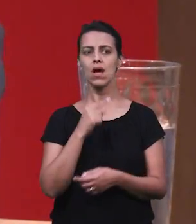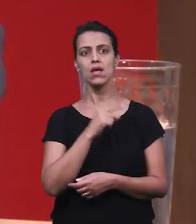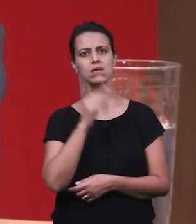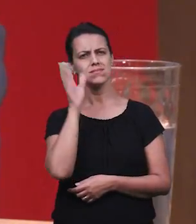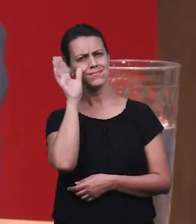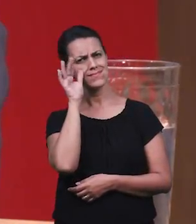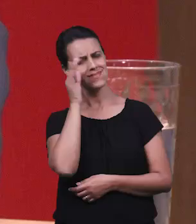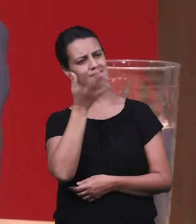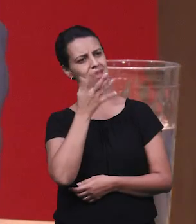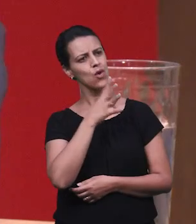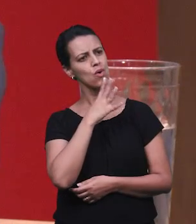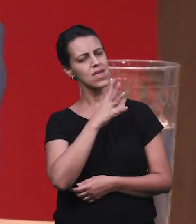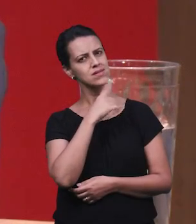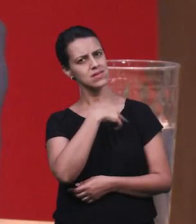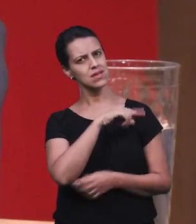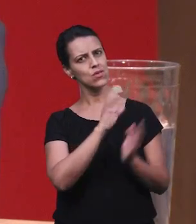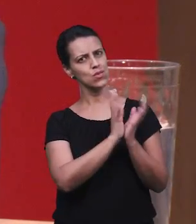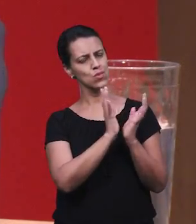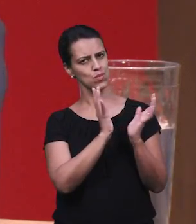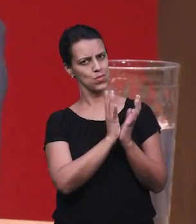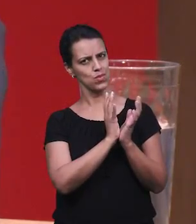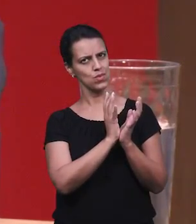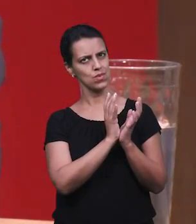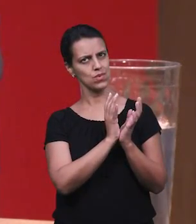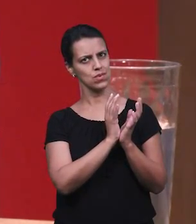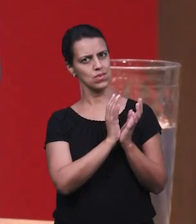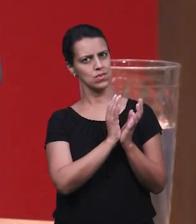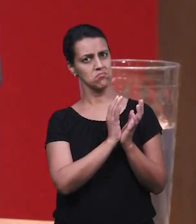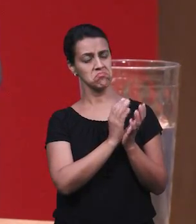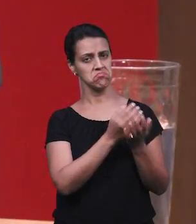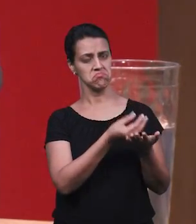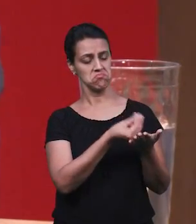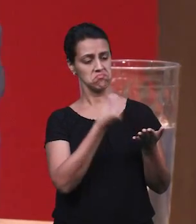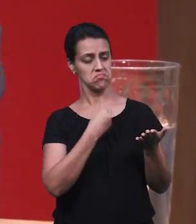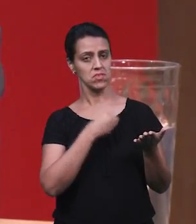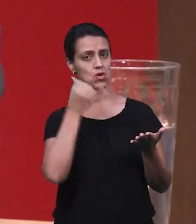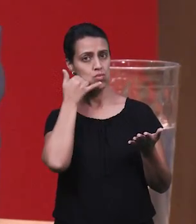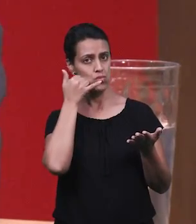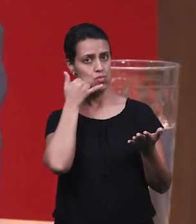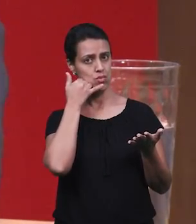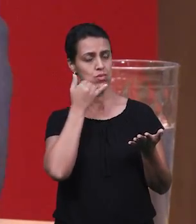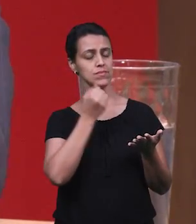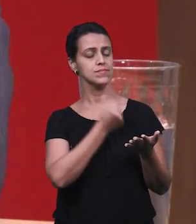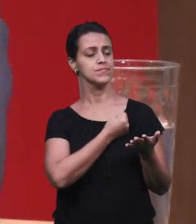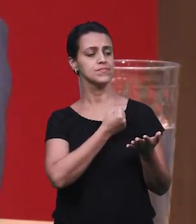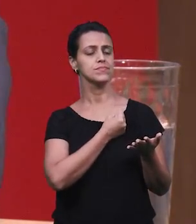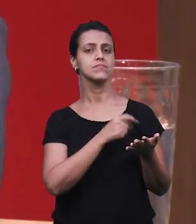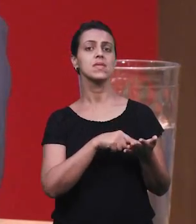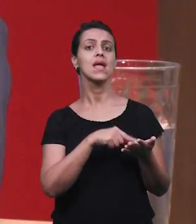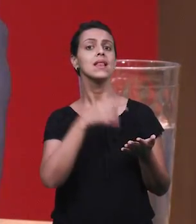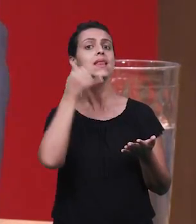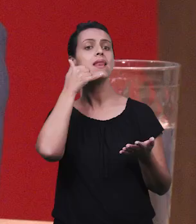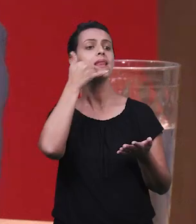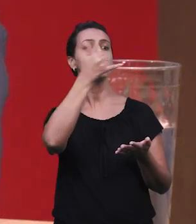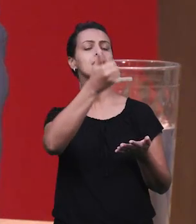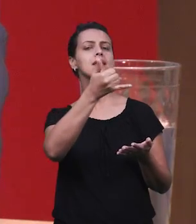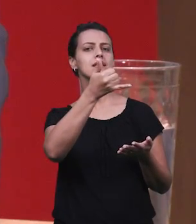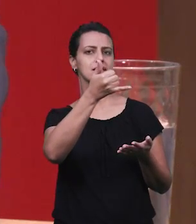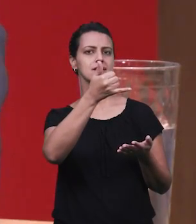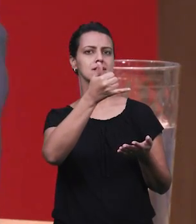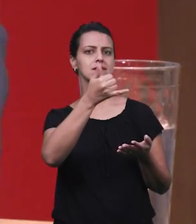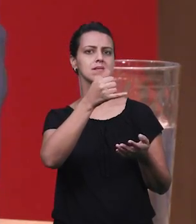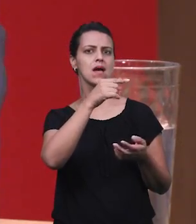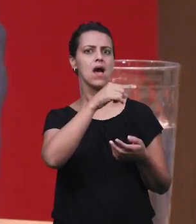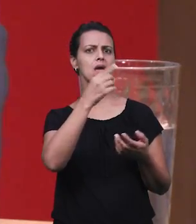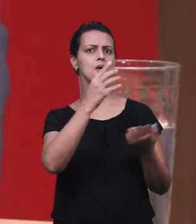por conhecer esse grupo, deram contato, ele entrou em contato com esse grupo e esse grupo o